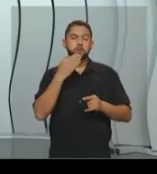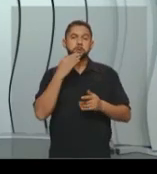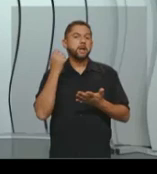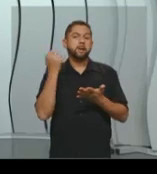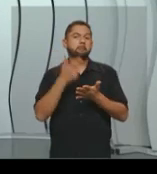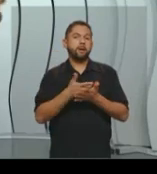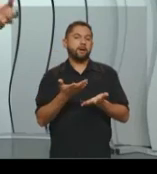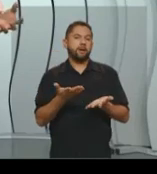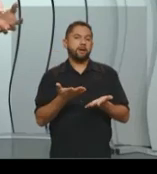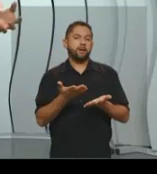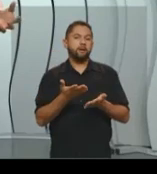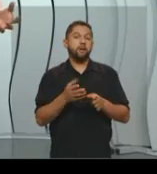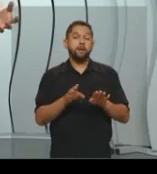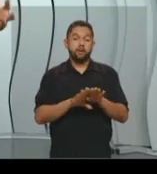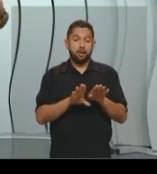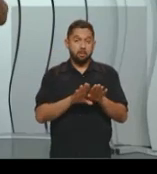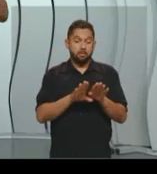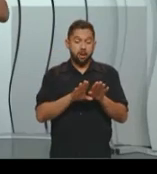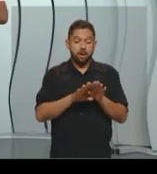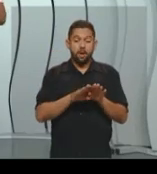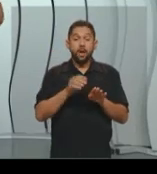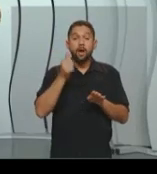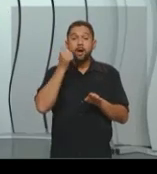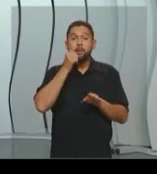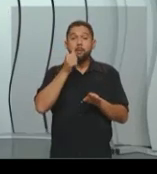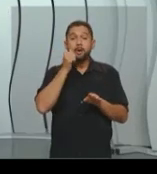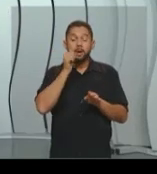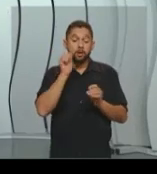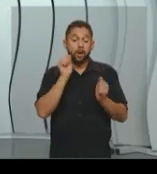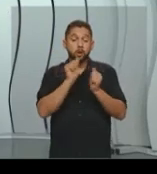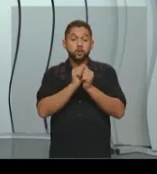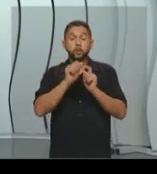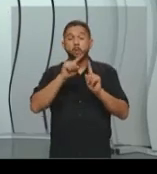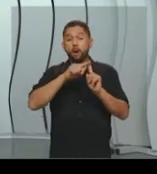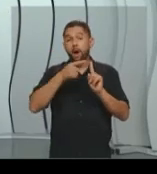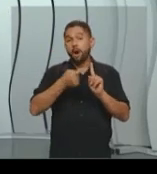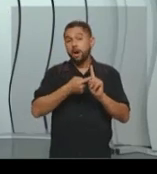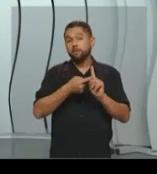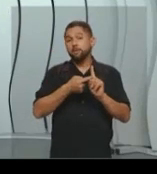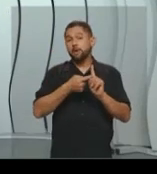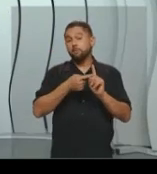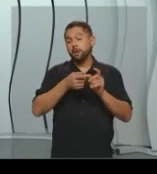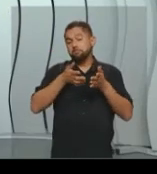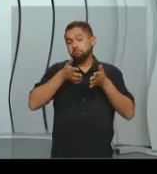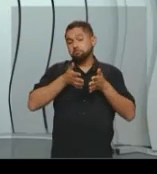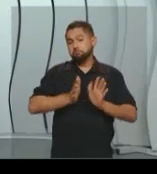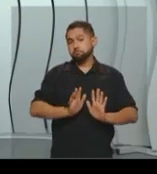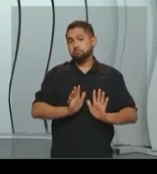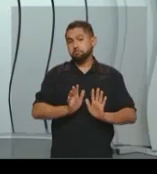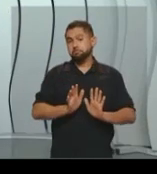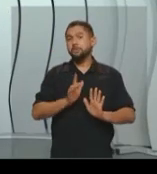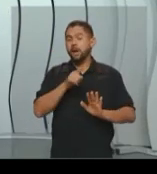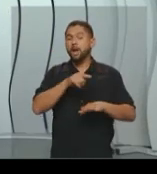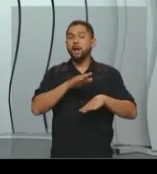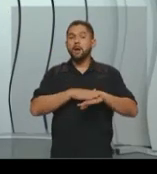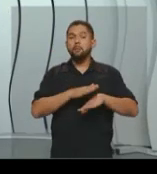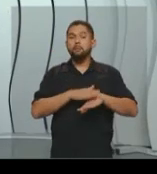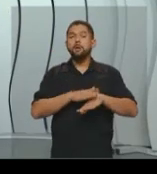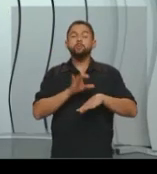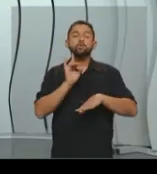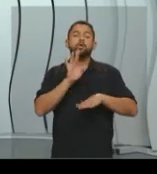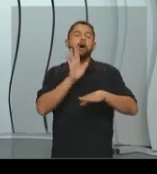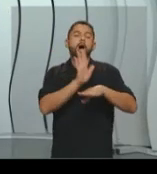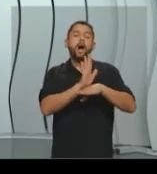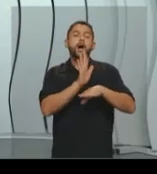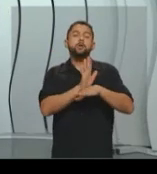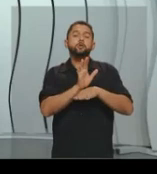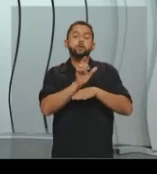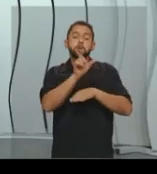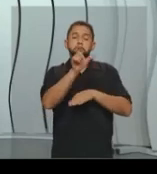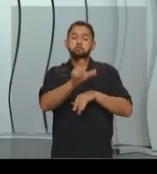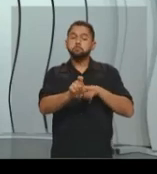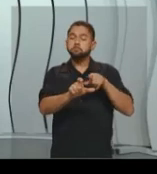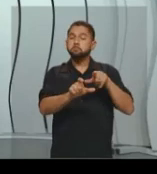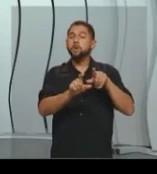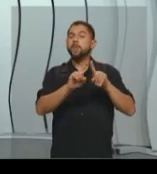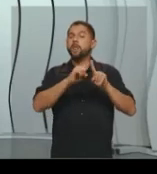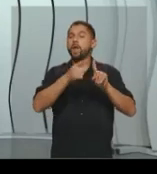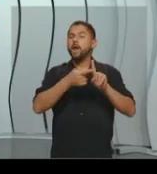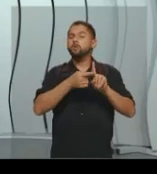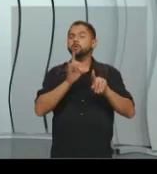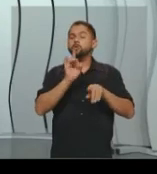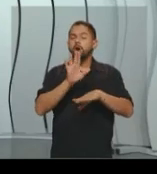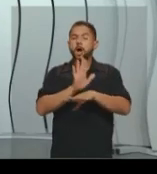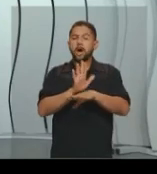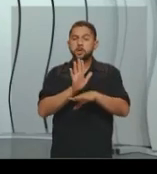não parteja a criança dela mesma, ela ajuda a pessoa que está grávida a partejar a